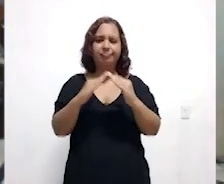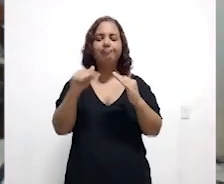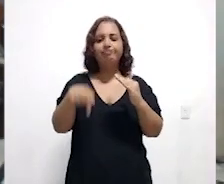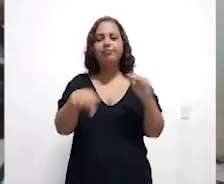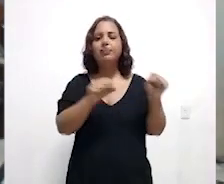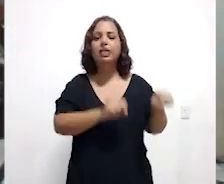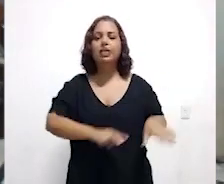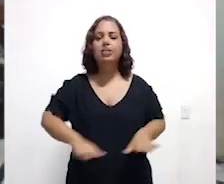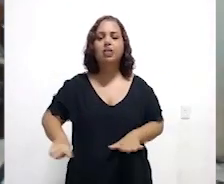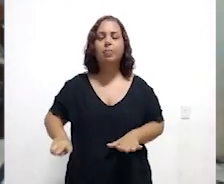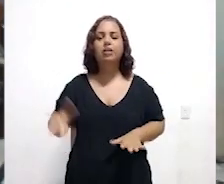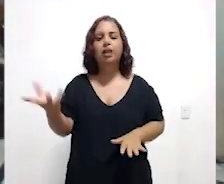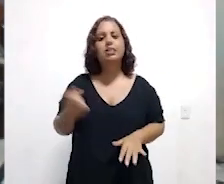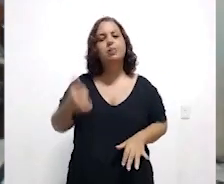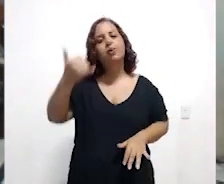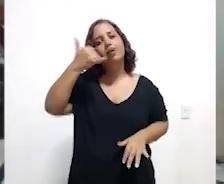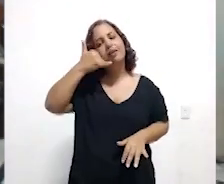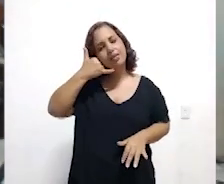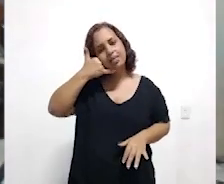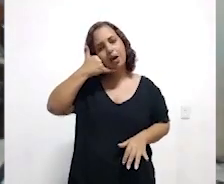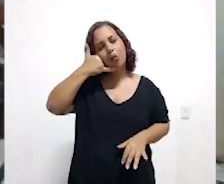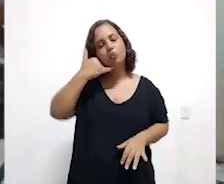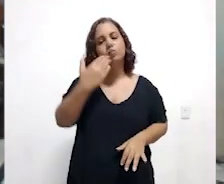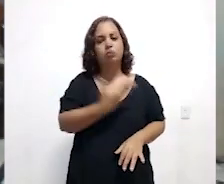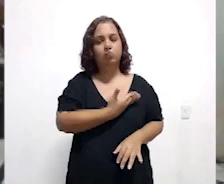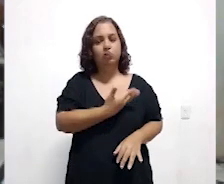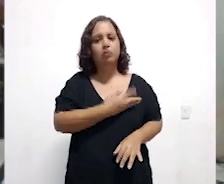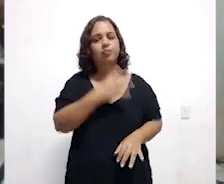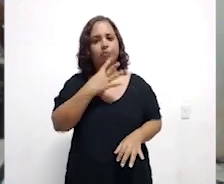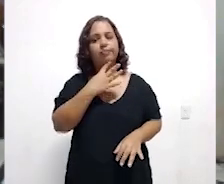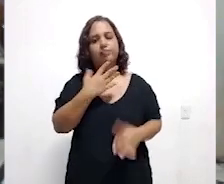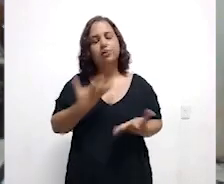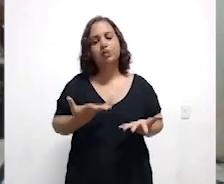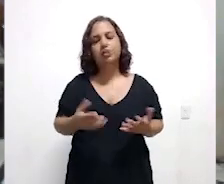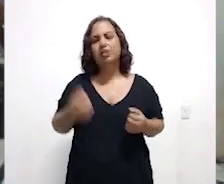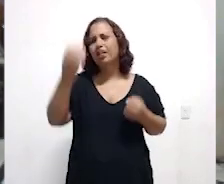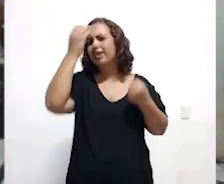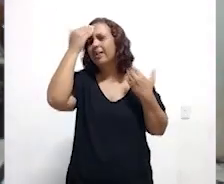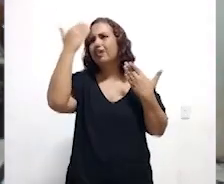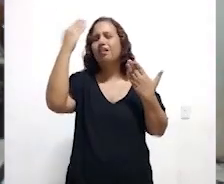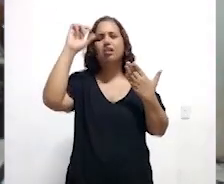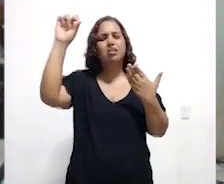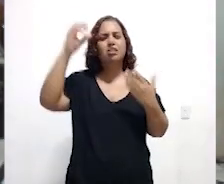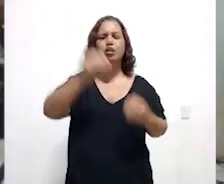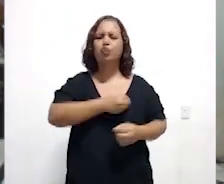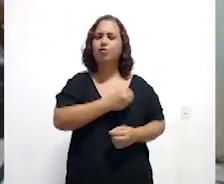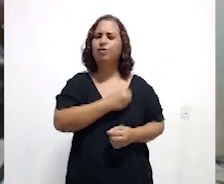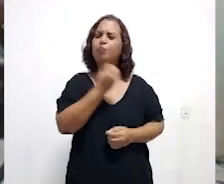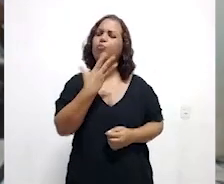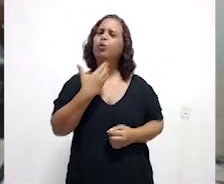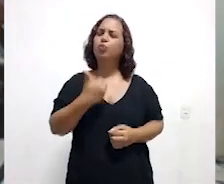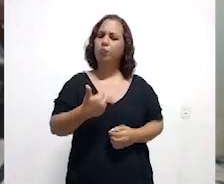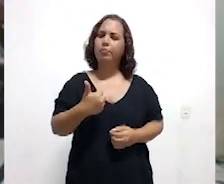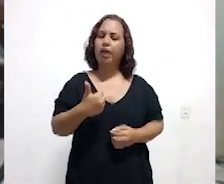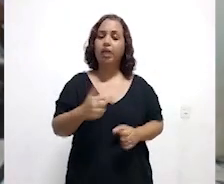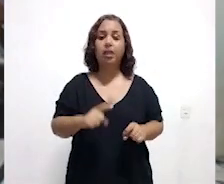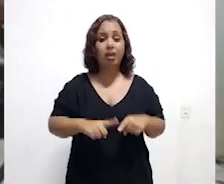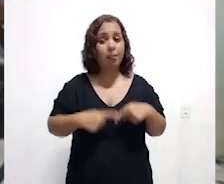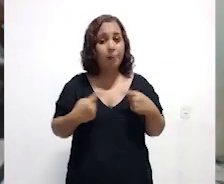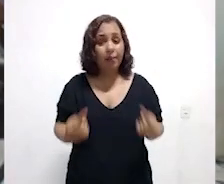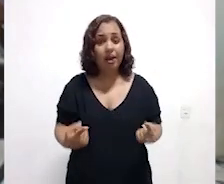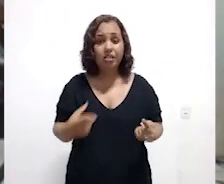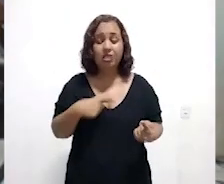a ligação de um conhecido que, graças a Deus, vive muito bem, mas estava sendo levado